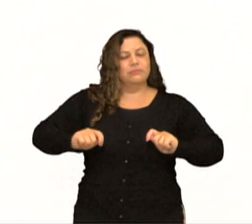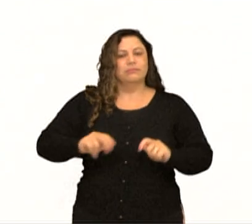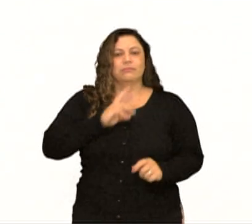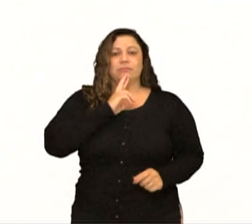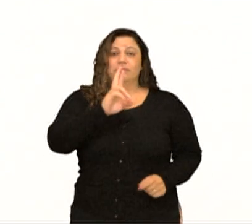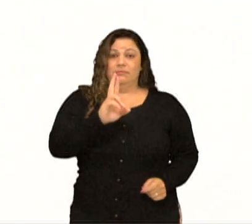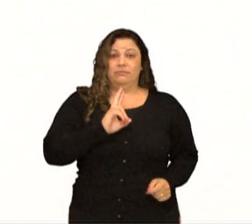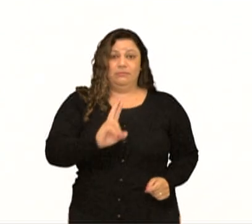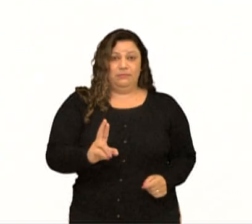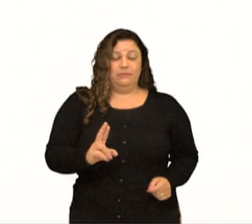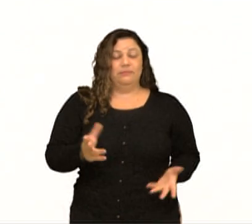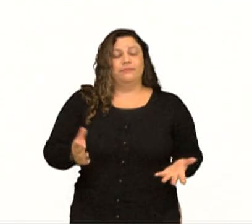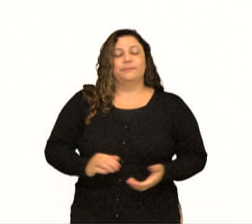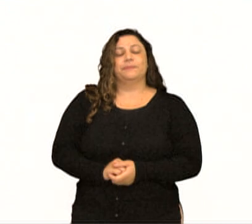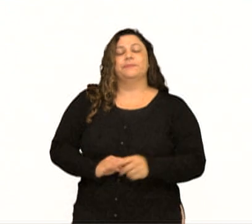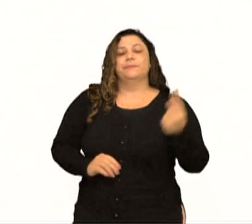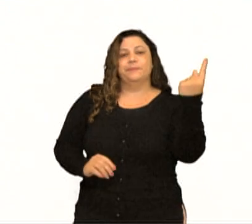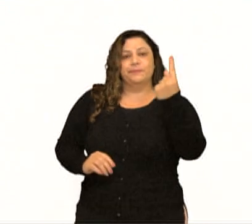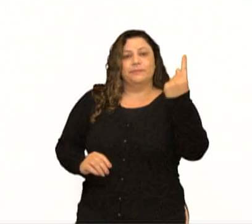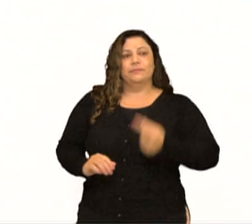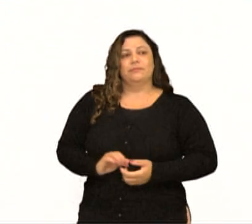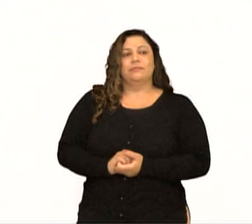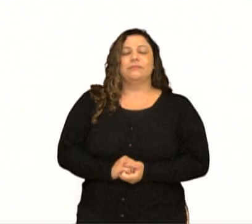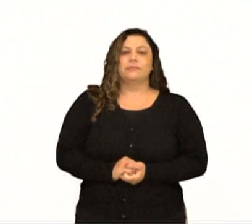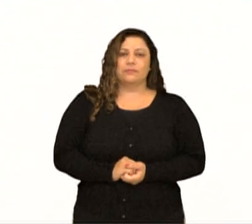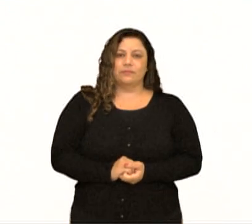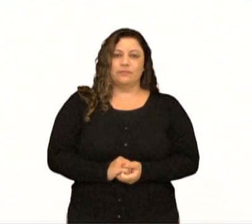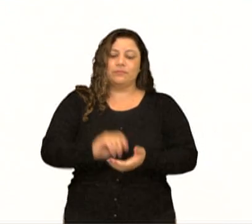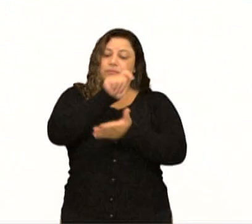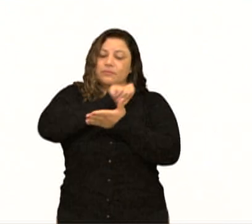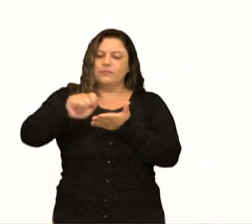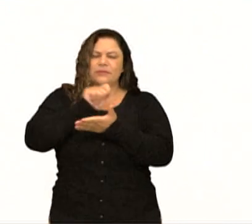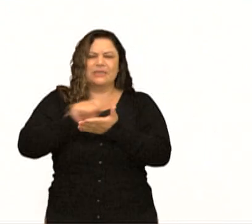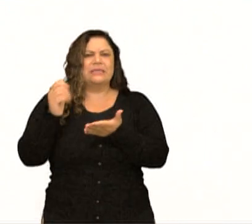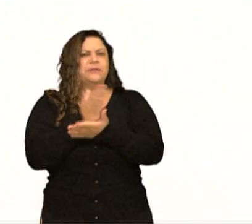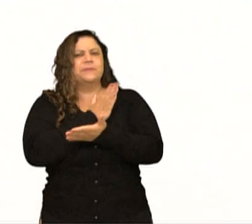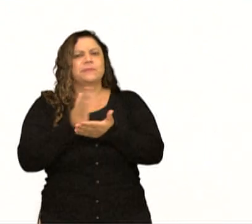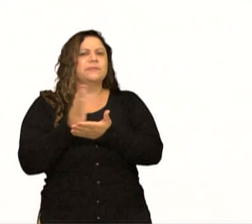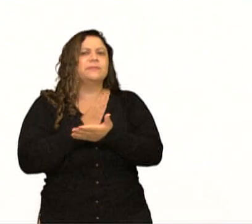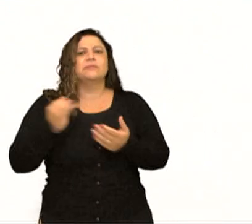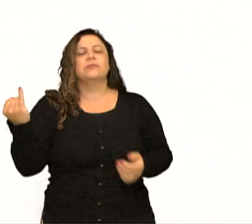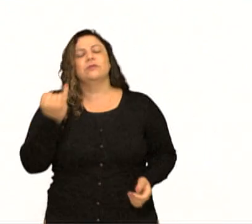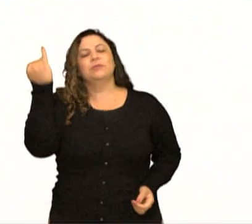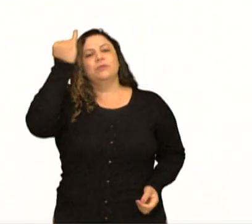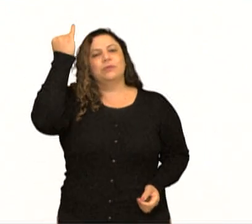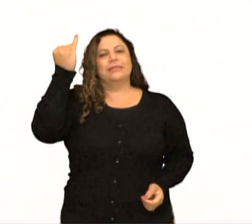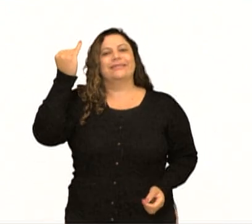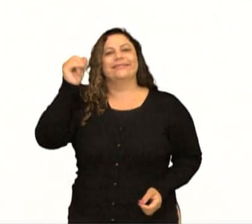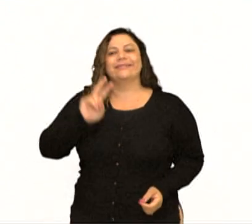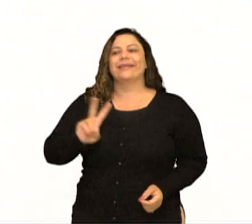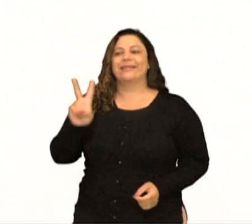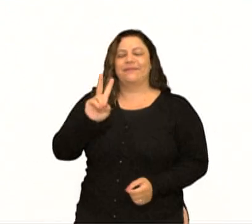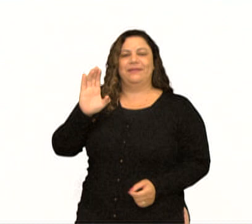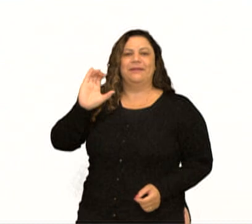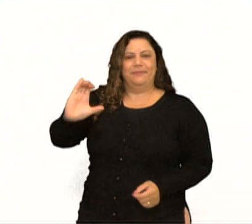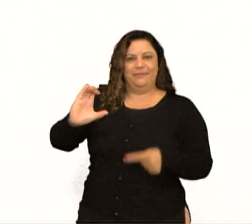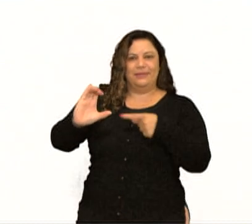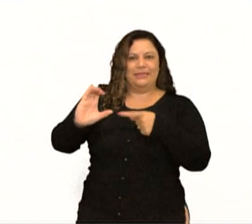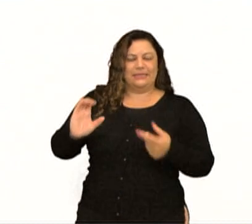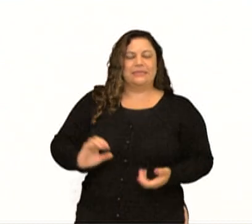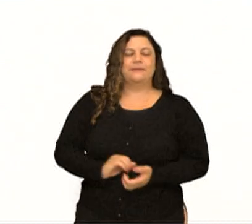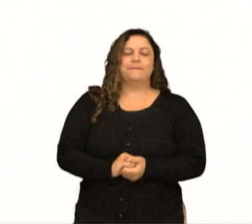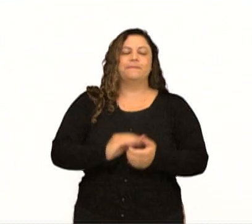essas questões aqui. Número 1, escreva algo sobre a importância da vitamina C. Em